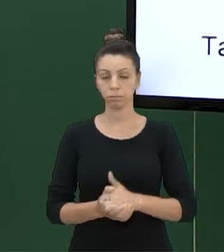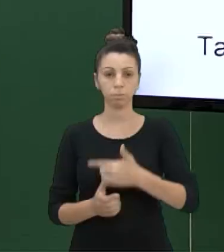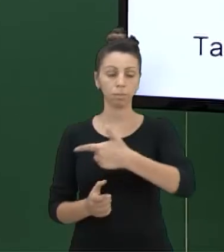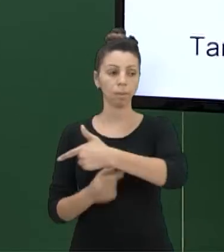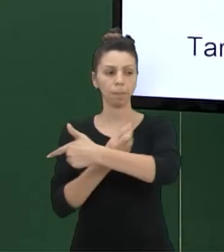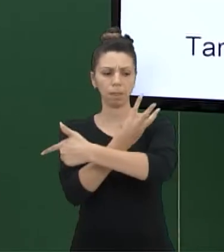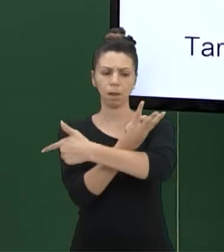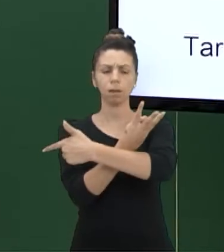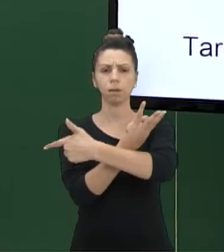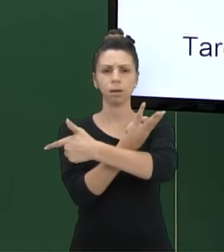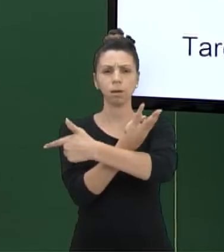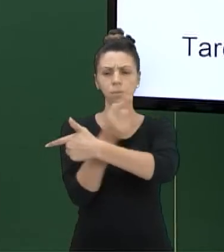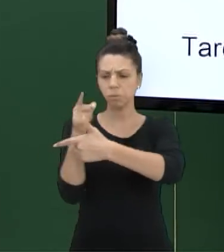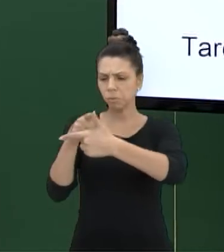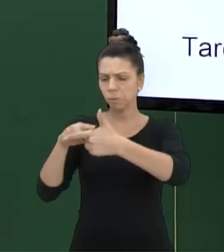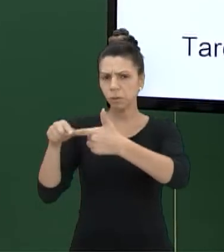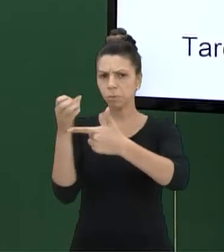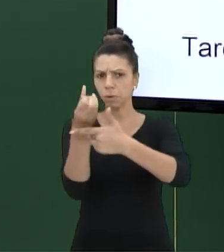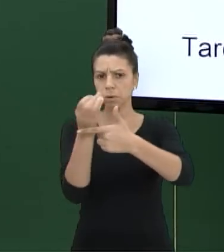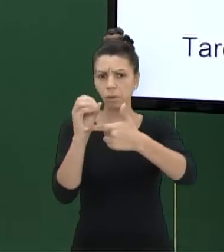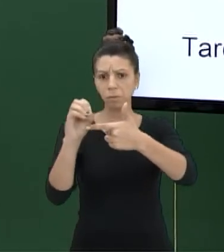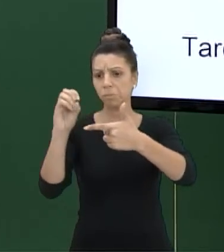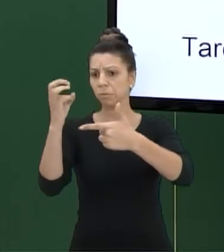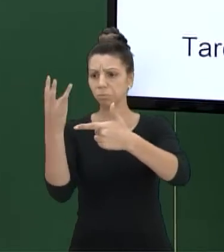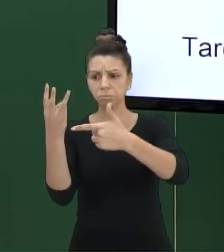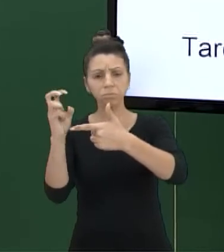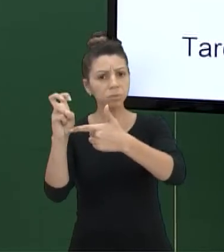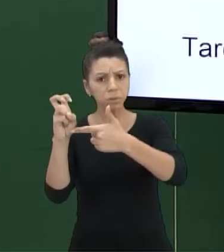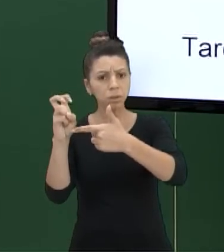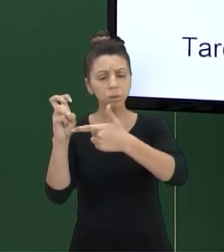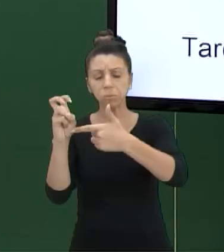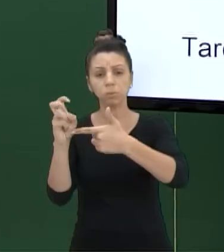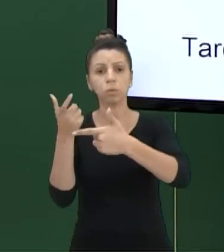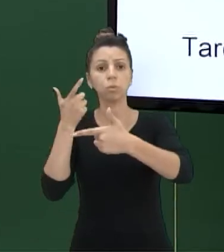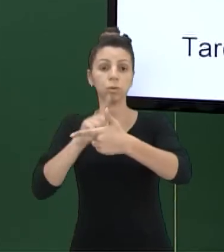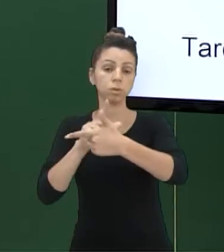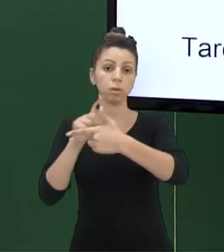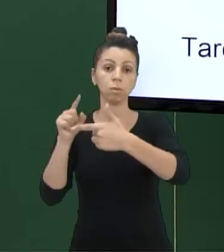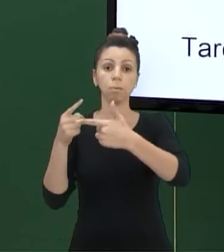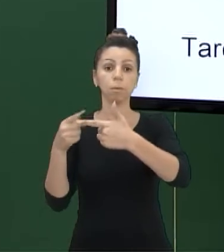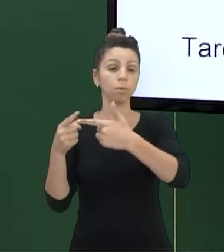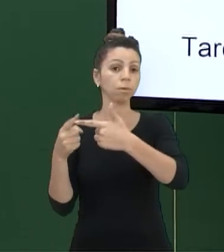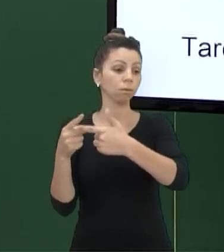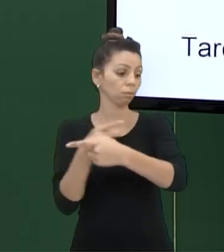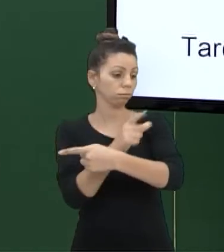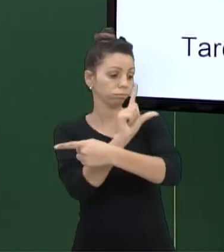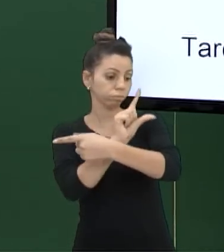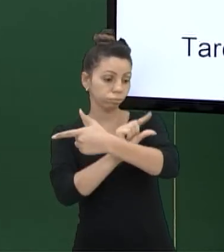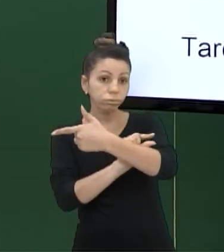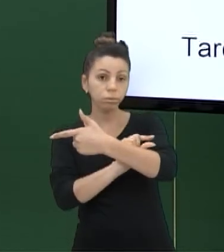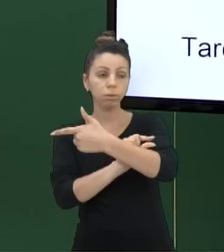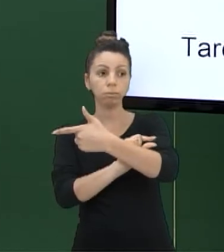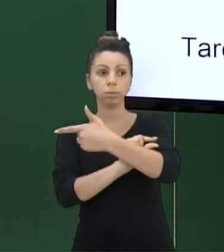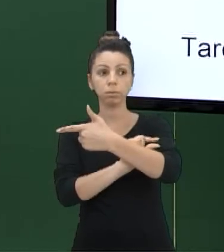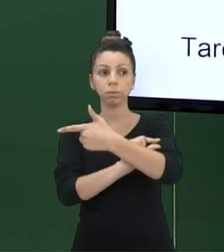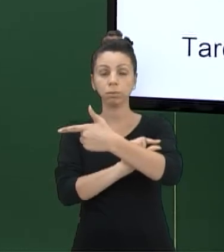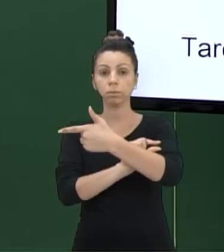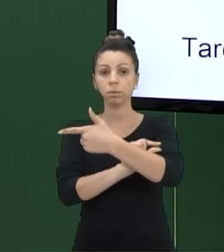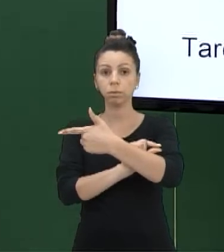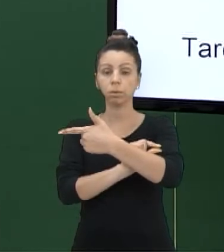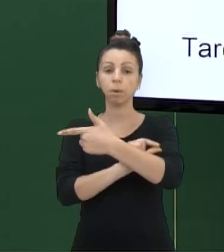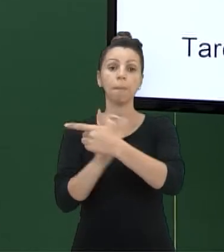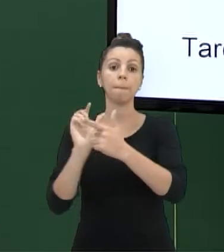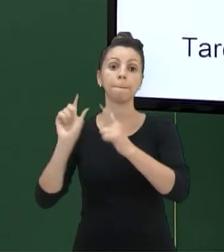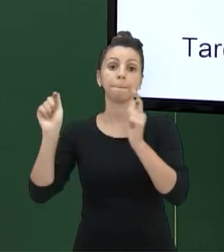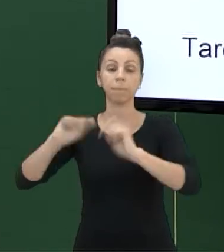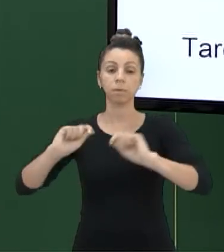tem como porque o 3 é menor. Então vamos tentar pegar o 30, também é menor. O 302 também é menor. Vai ter que ser o valor